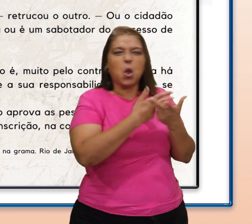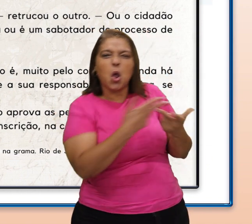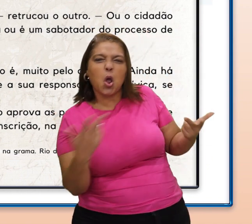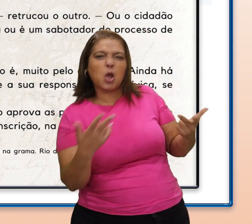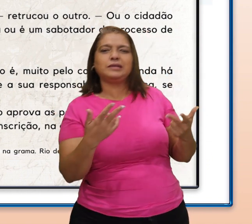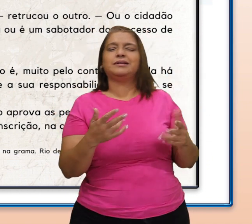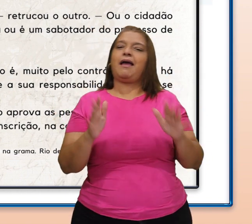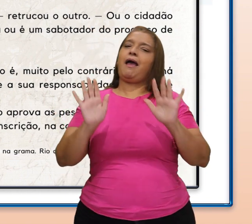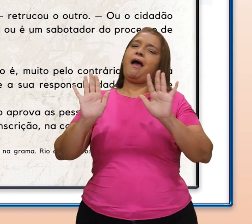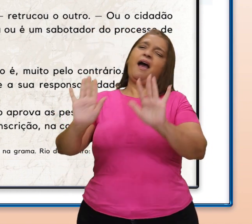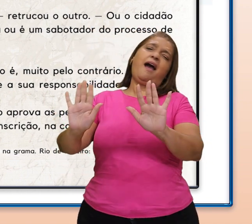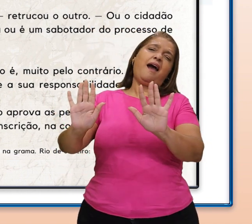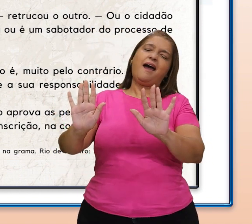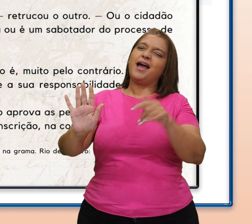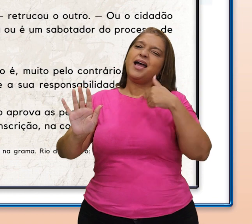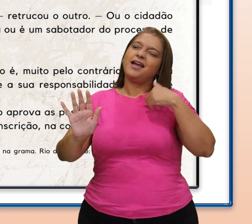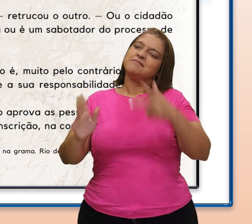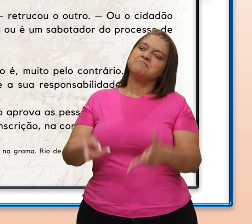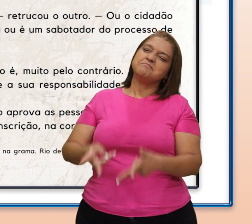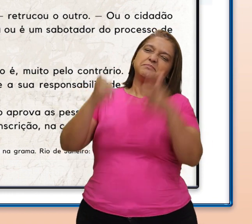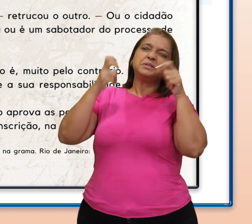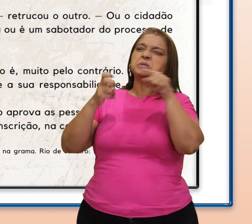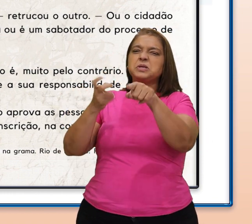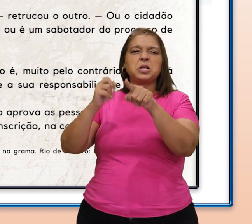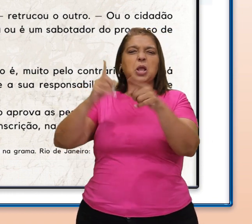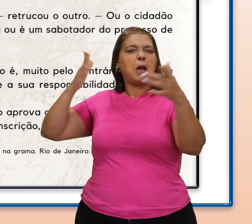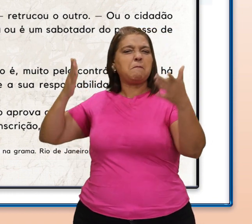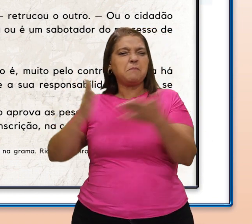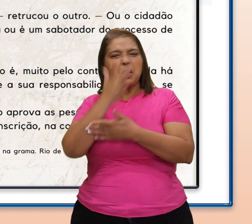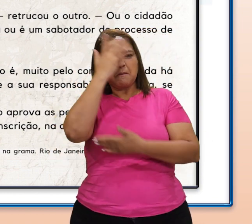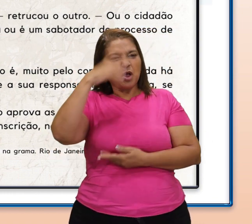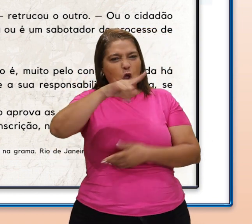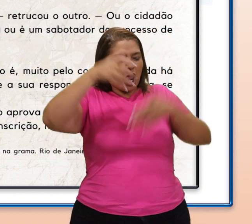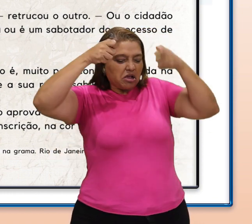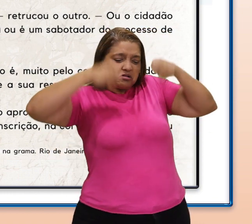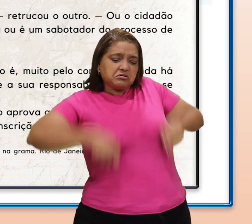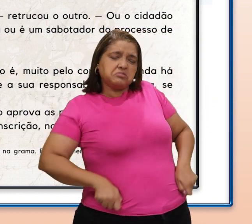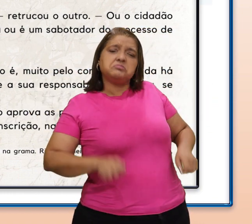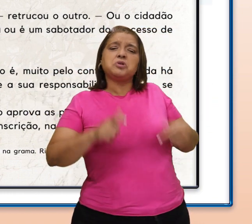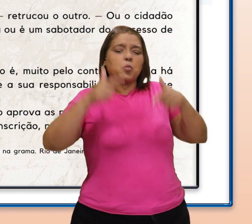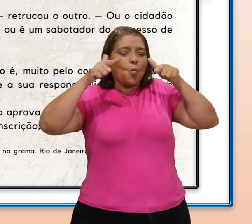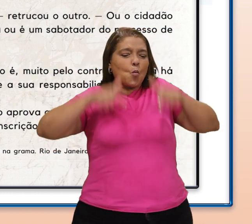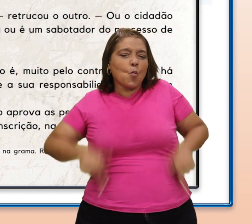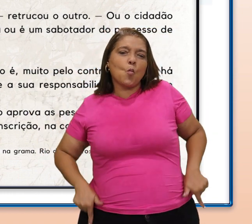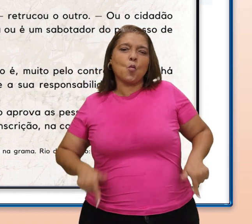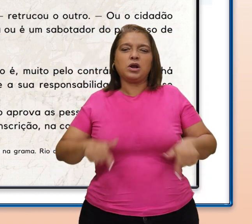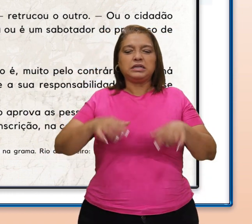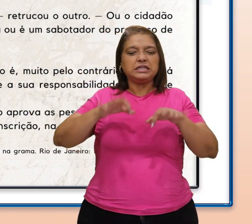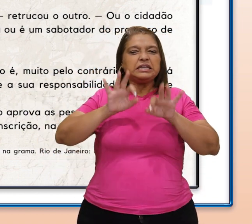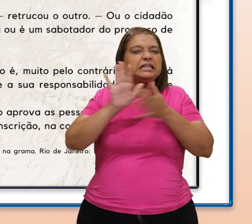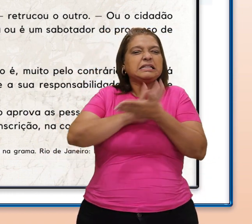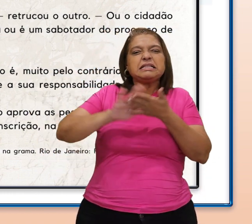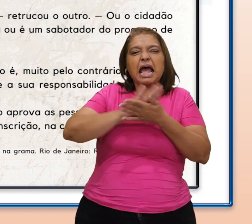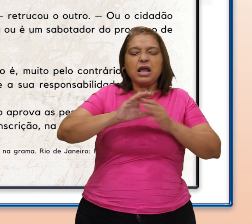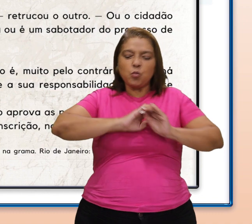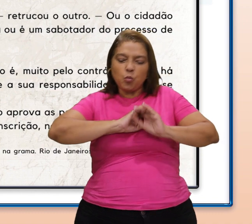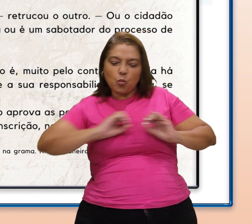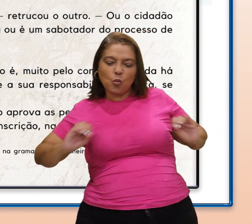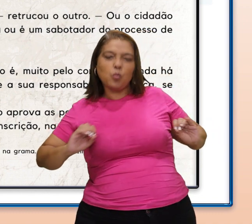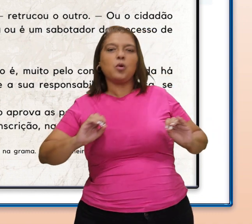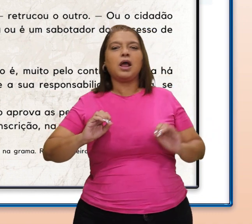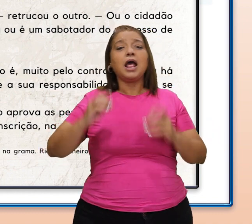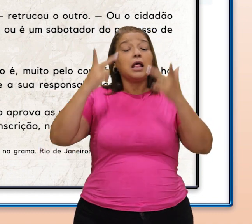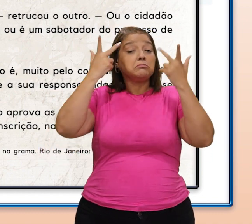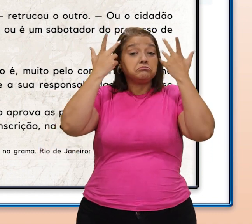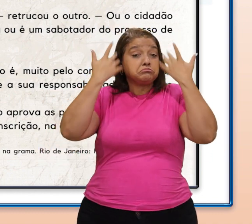e... Ah, pelo que vejo, o amigo não aprova as pessoas que gostam de usar uma camiseta limpinha, sem inscrição,